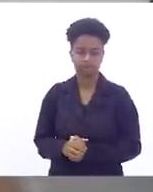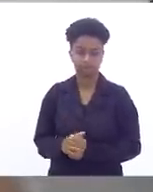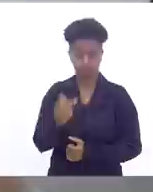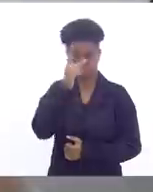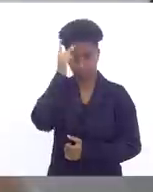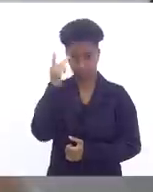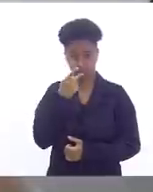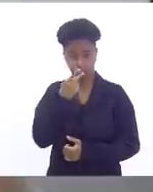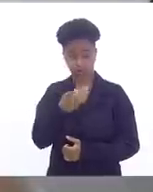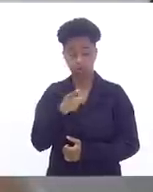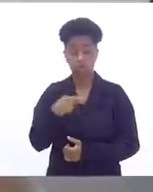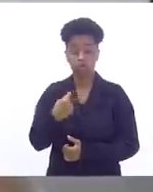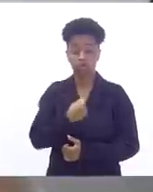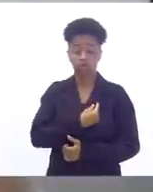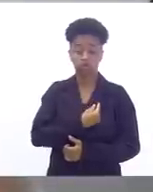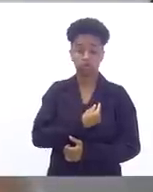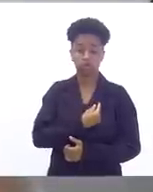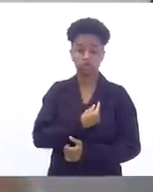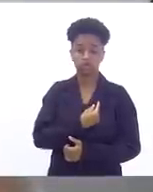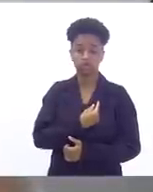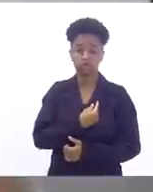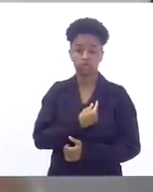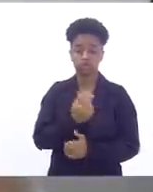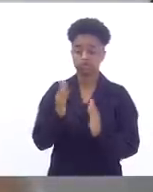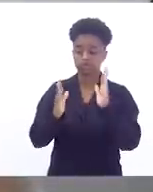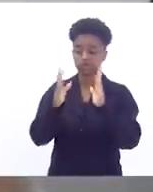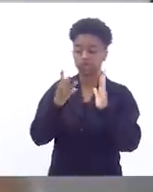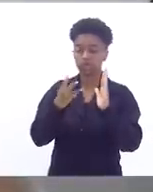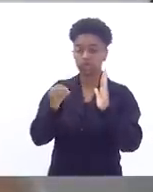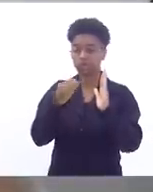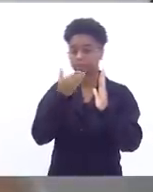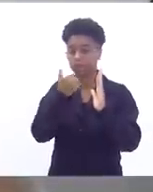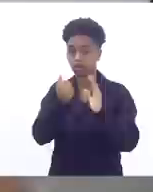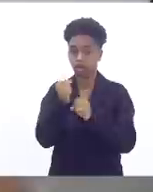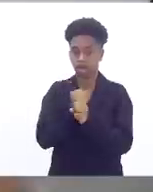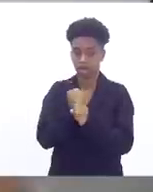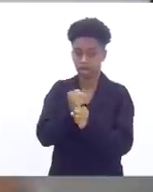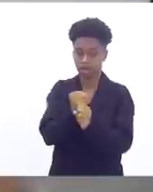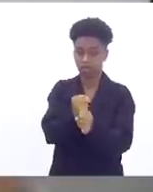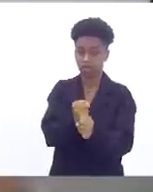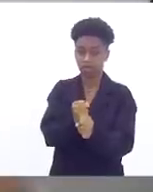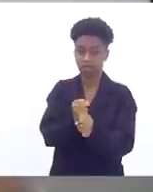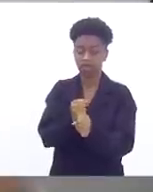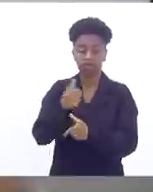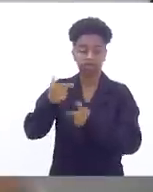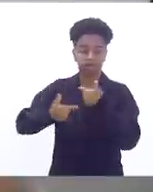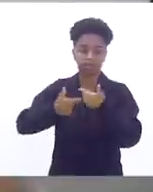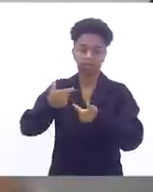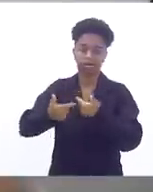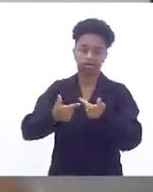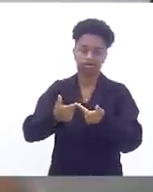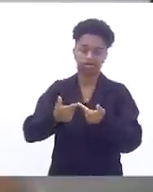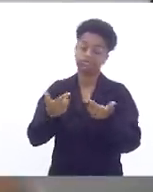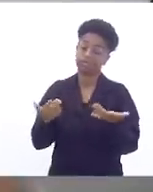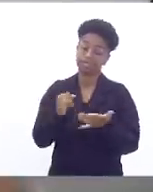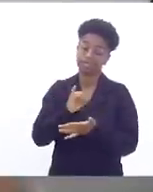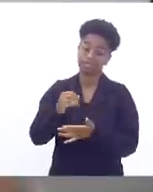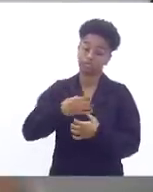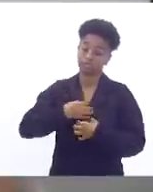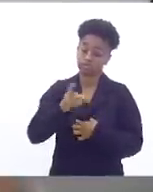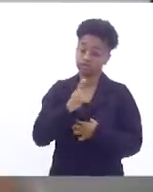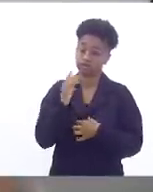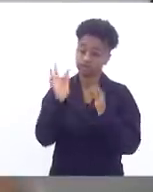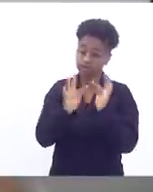palestrante falou que nós passamos os 30 melhores anos da vida durante as oito melhores áreas da vida trabalhando se nós não somos feliz trabalhando